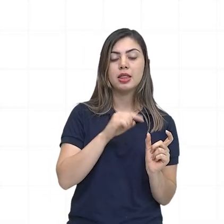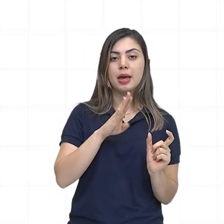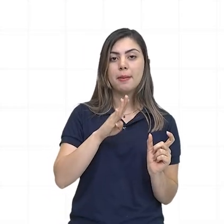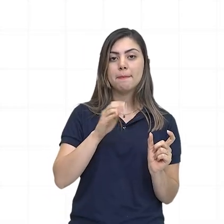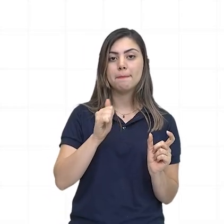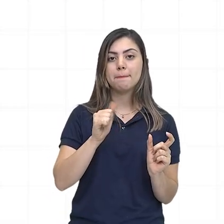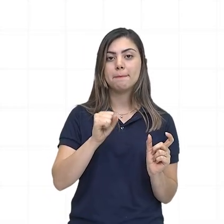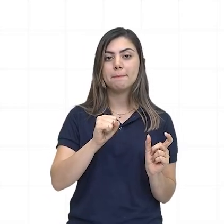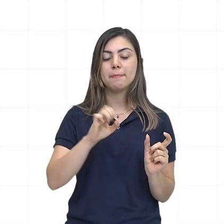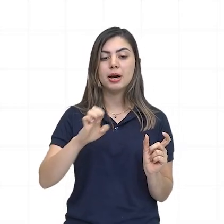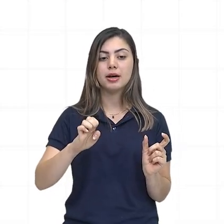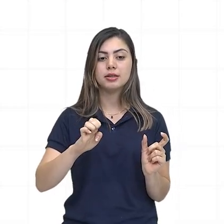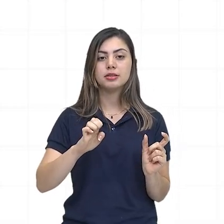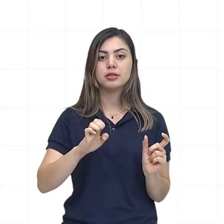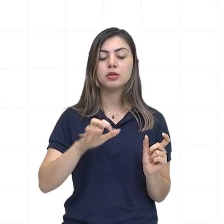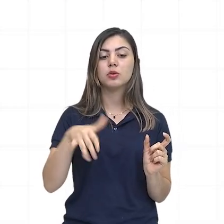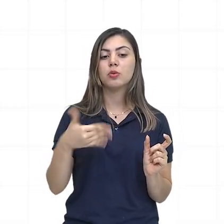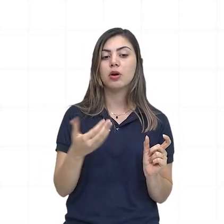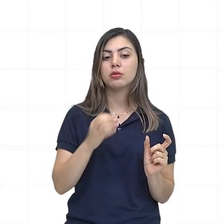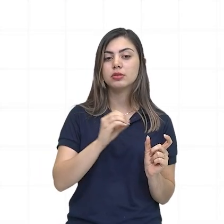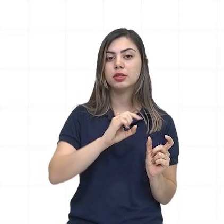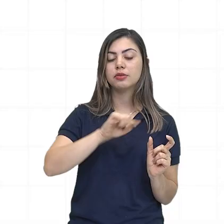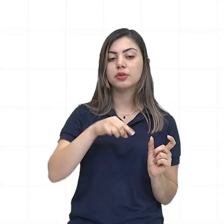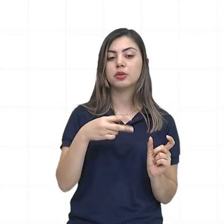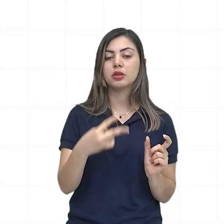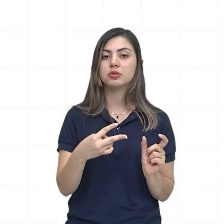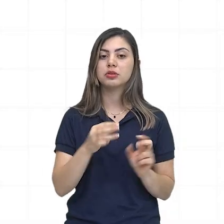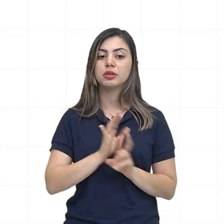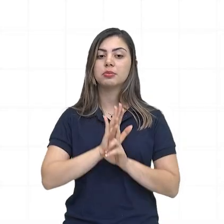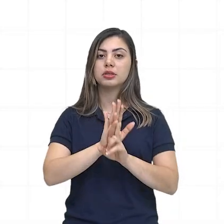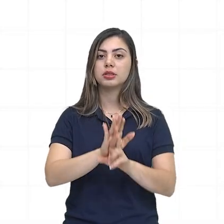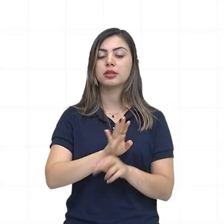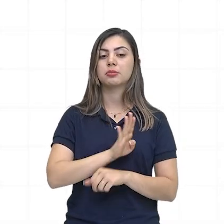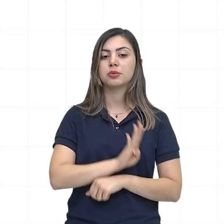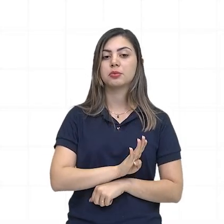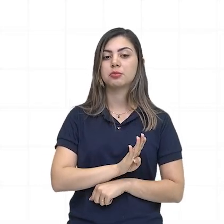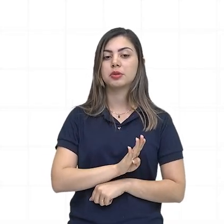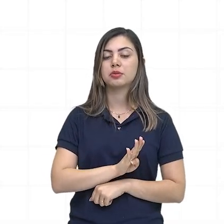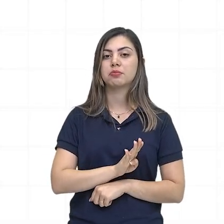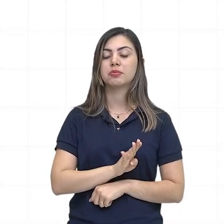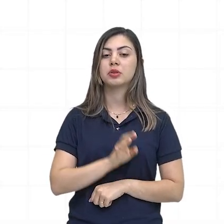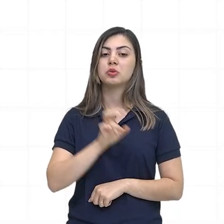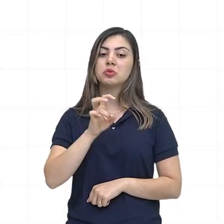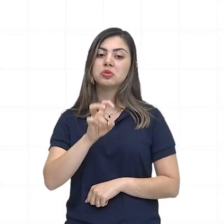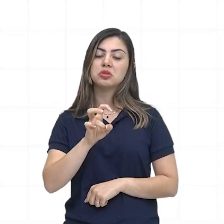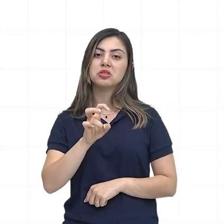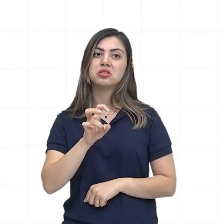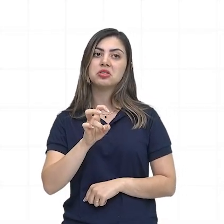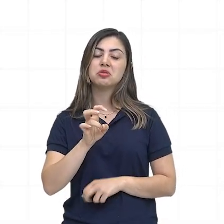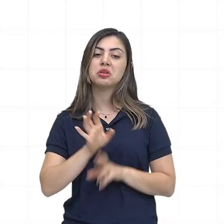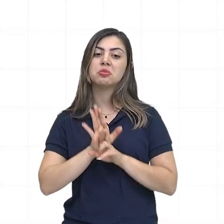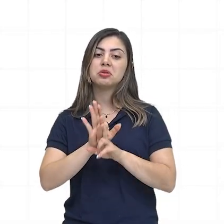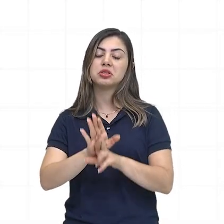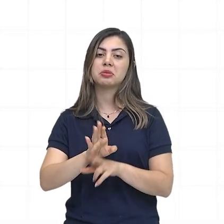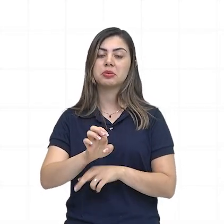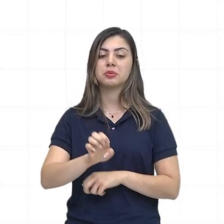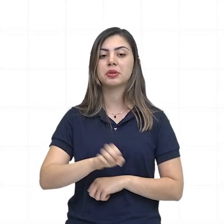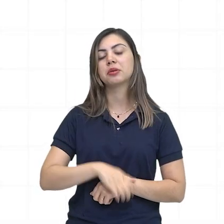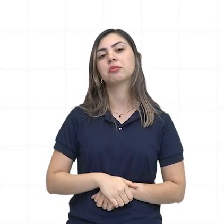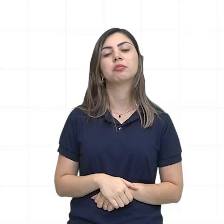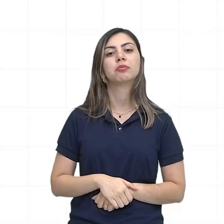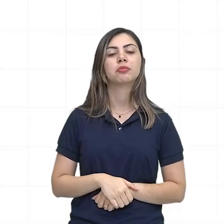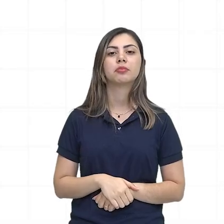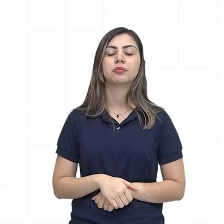base vou chamar de B. Está aqui a base e eu vou chamar o 5 de expoente de E. Então, o expoente é